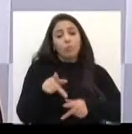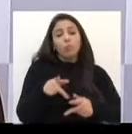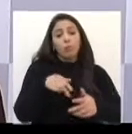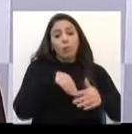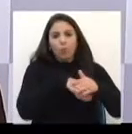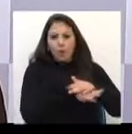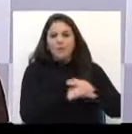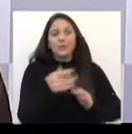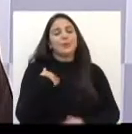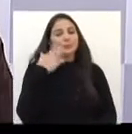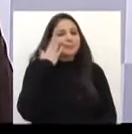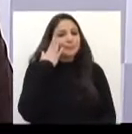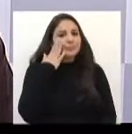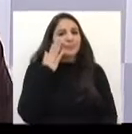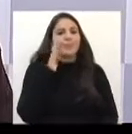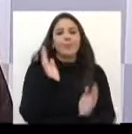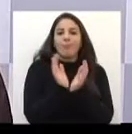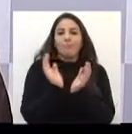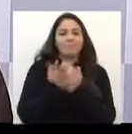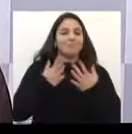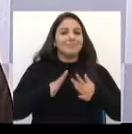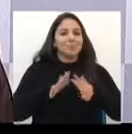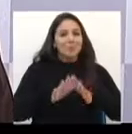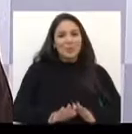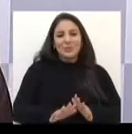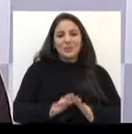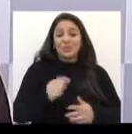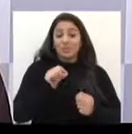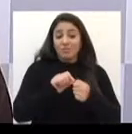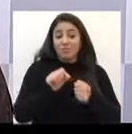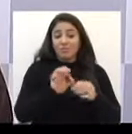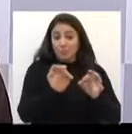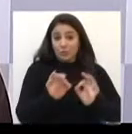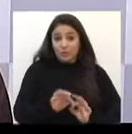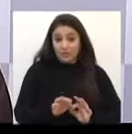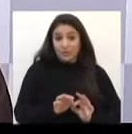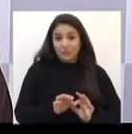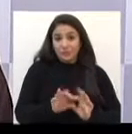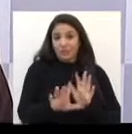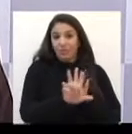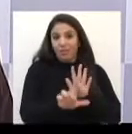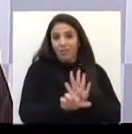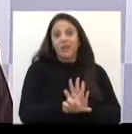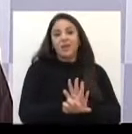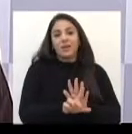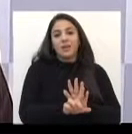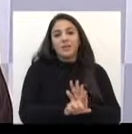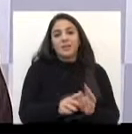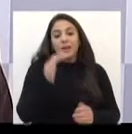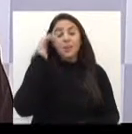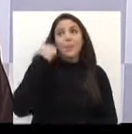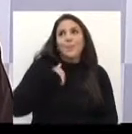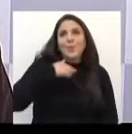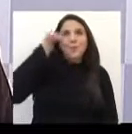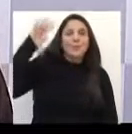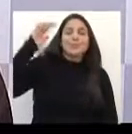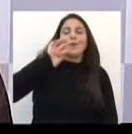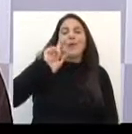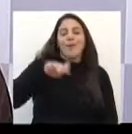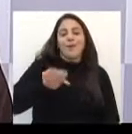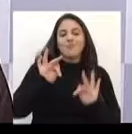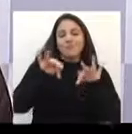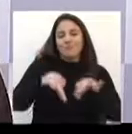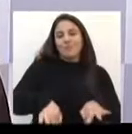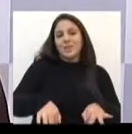ninguém gosta, né? Que eu faça esses projetos, aquele projeto que é o meu sonho, que é acabar com as diárias dos vereadores, né? Porque